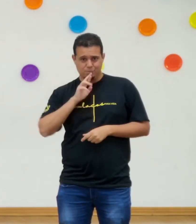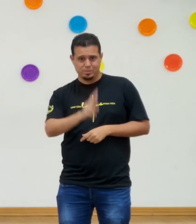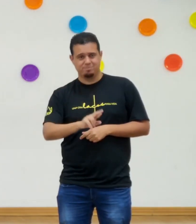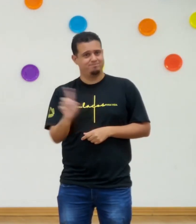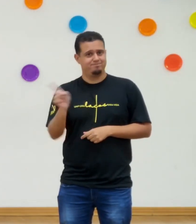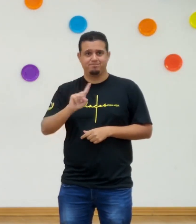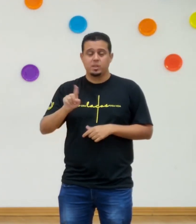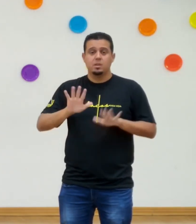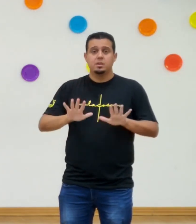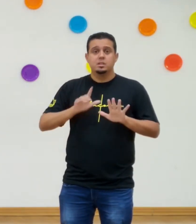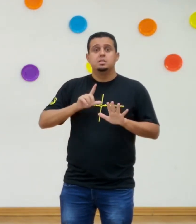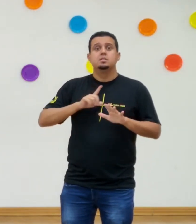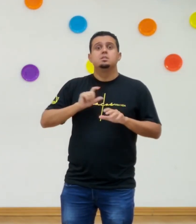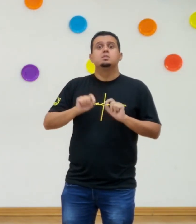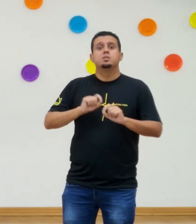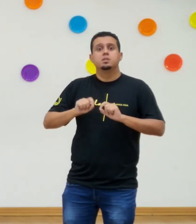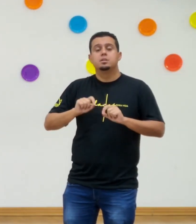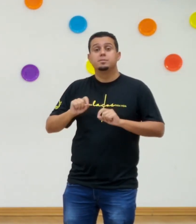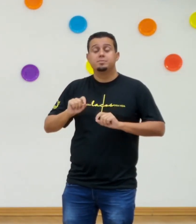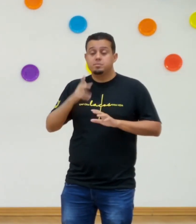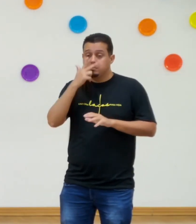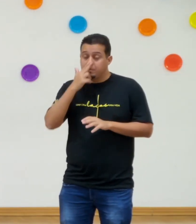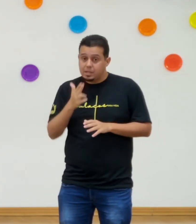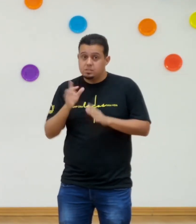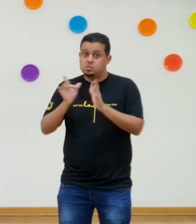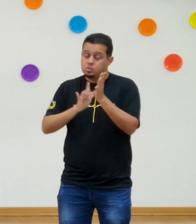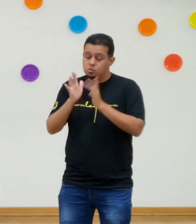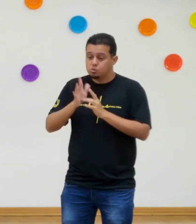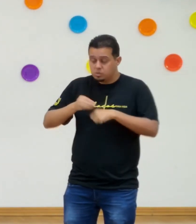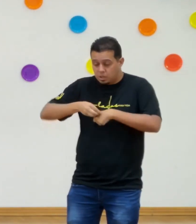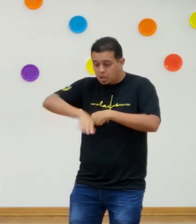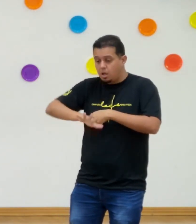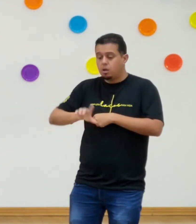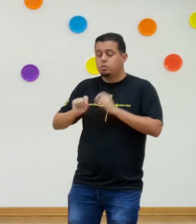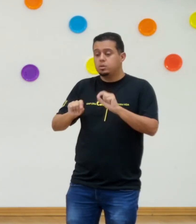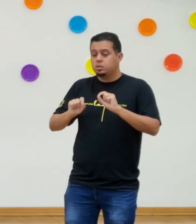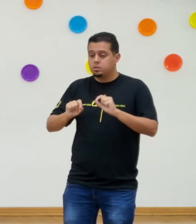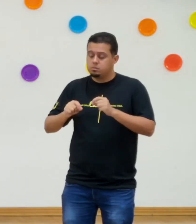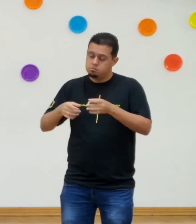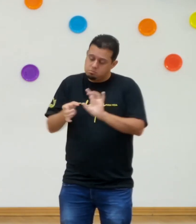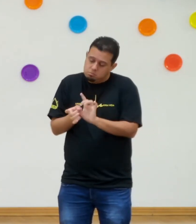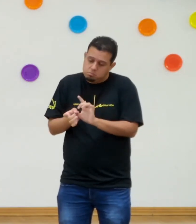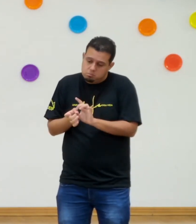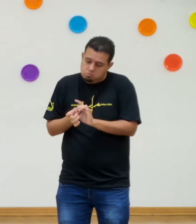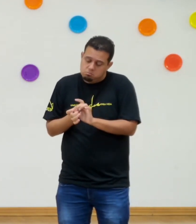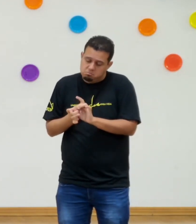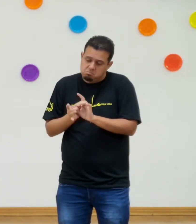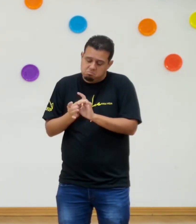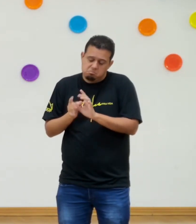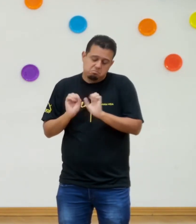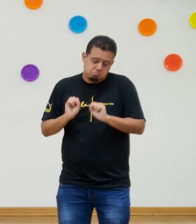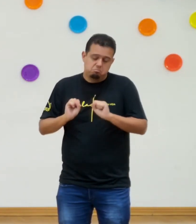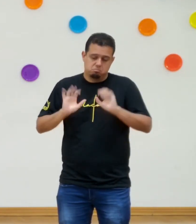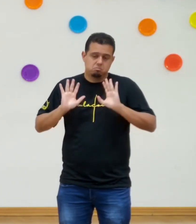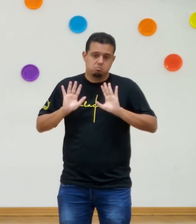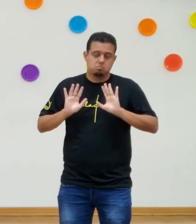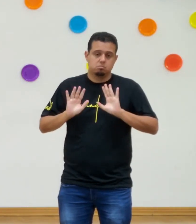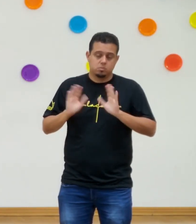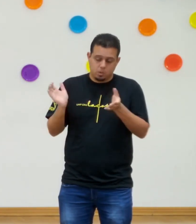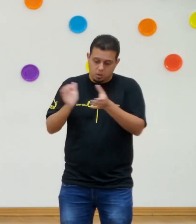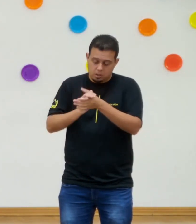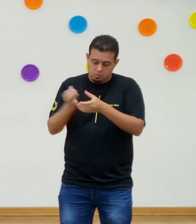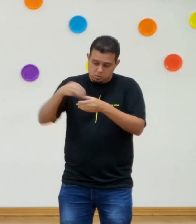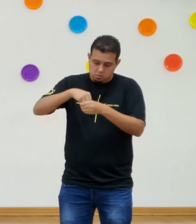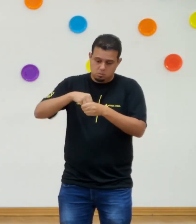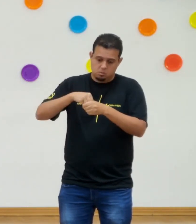parece ser uma cláusula de exceção para novo casamento e que